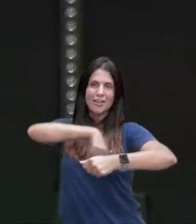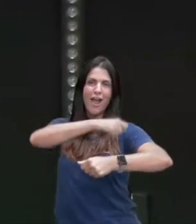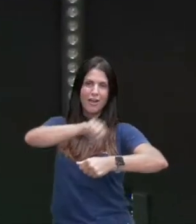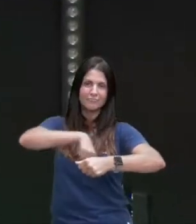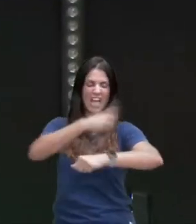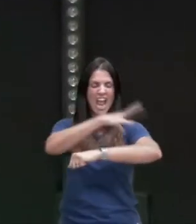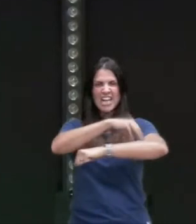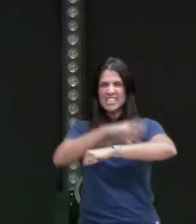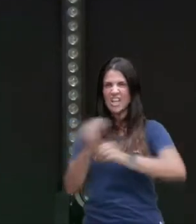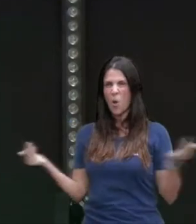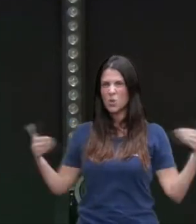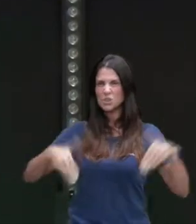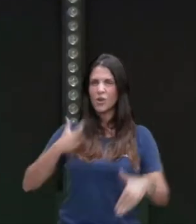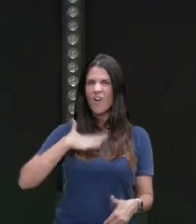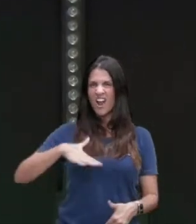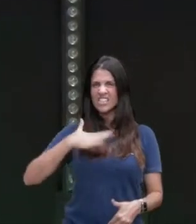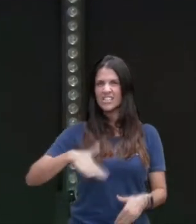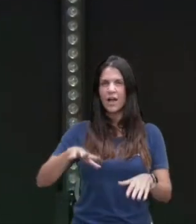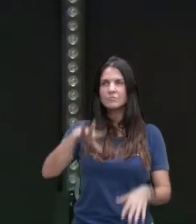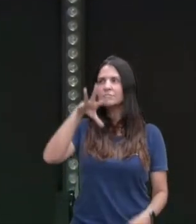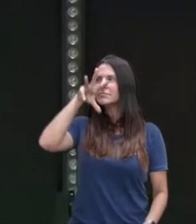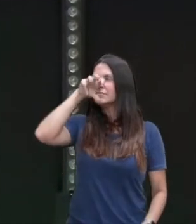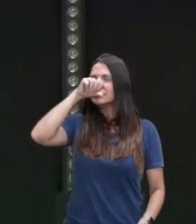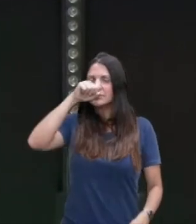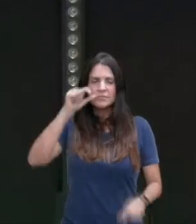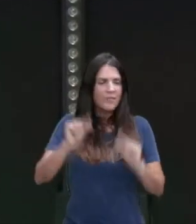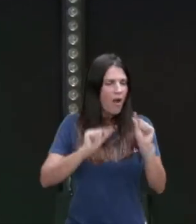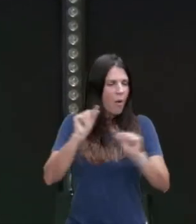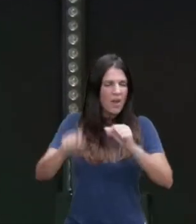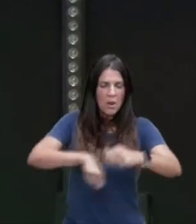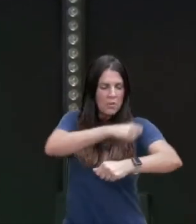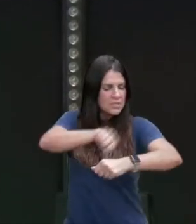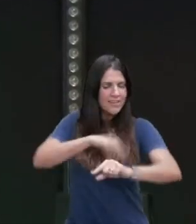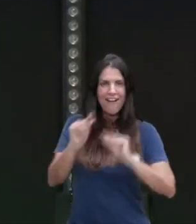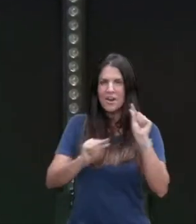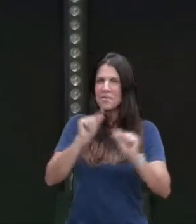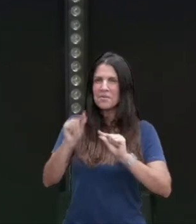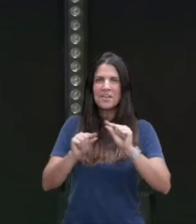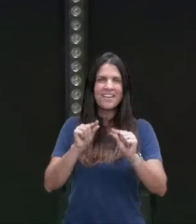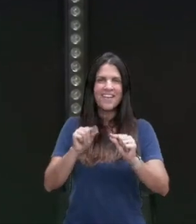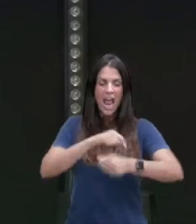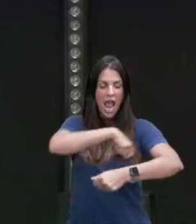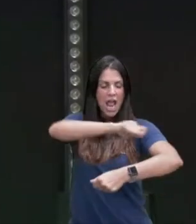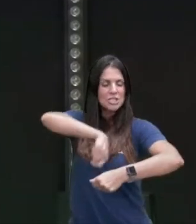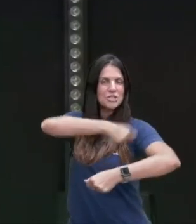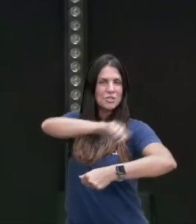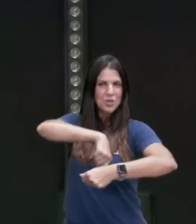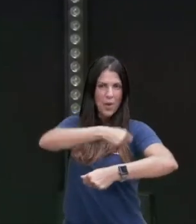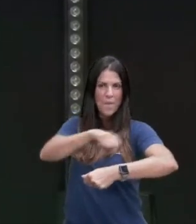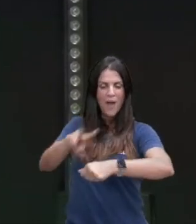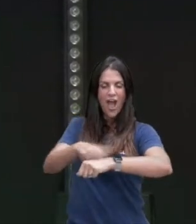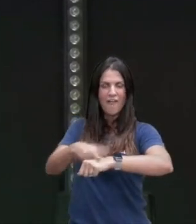as narinas de Esaú o Esaú fala se pode me dar um pouco dessa sopa de lentilha aí gostosa esse guisado uma